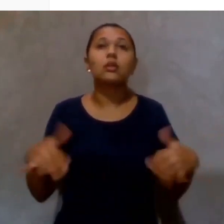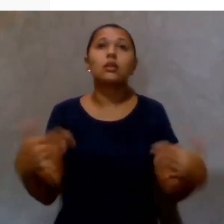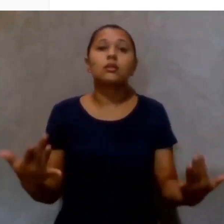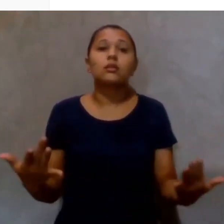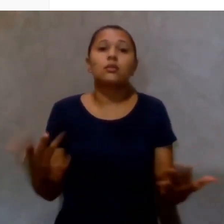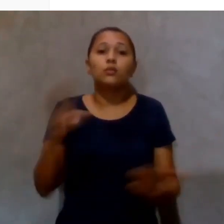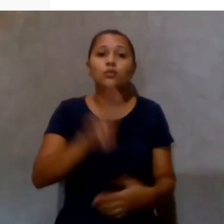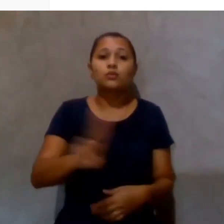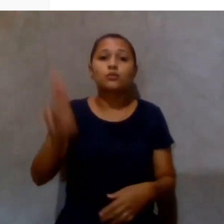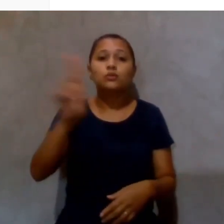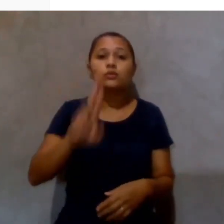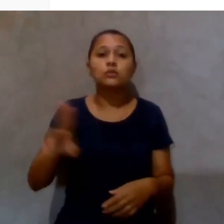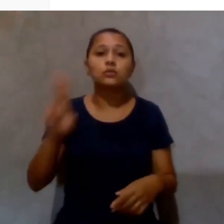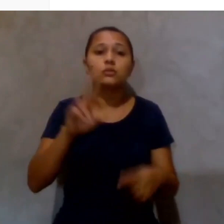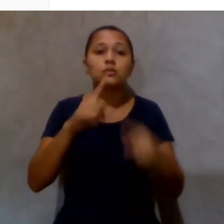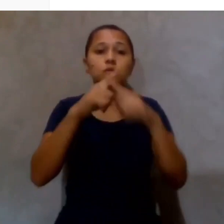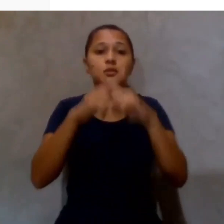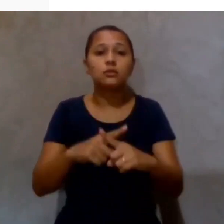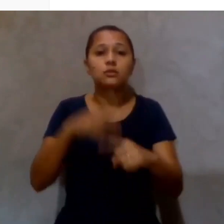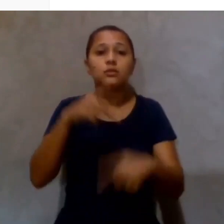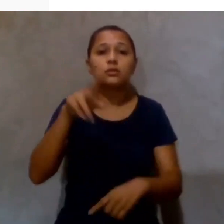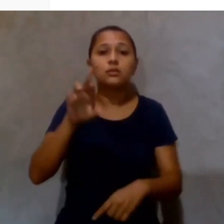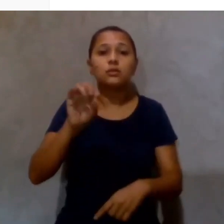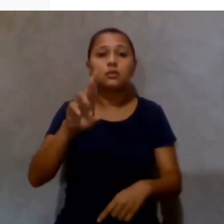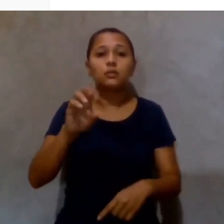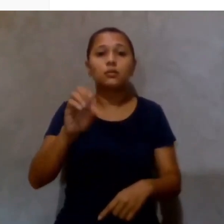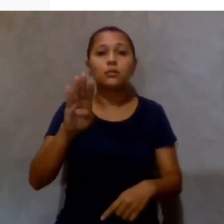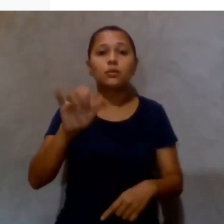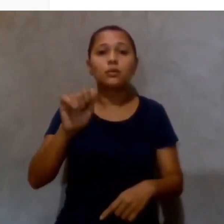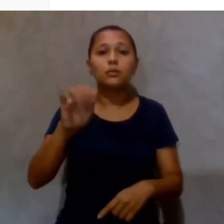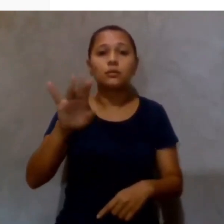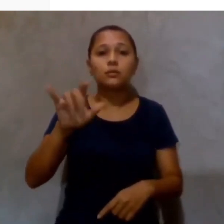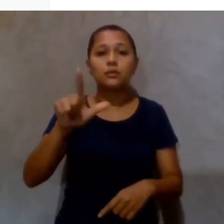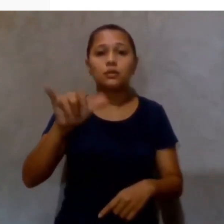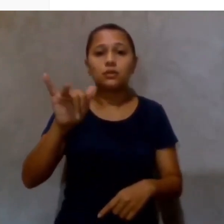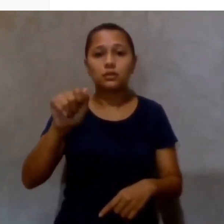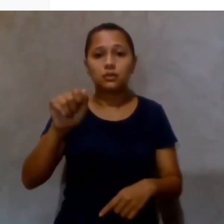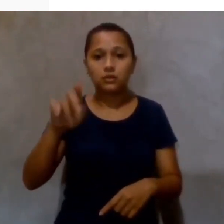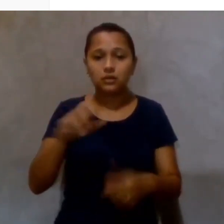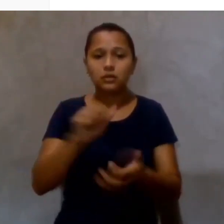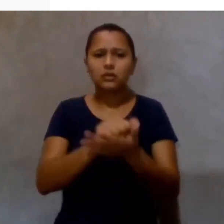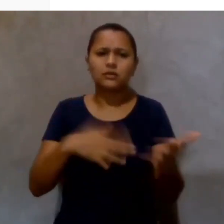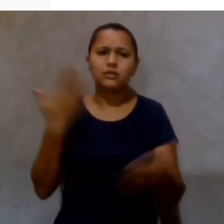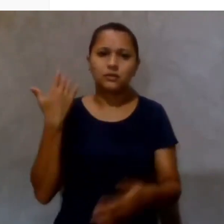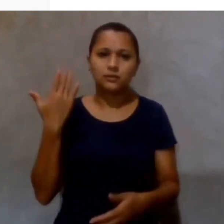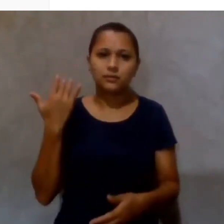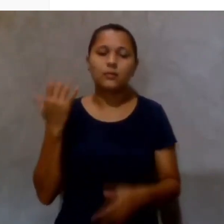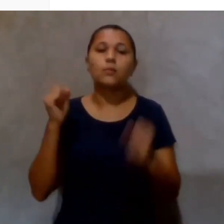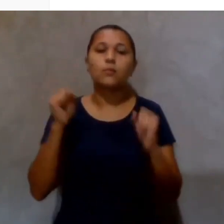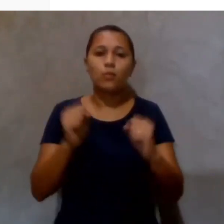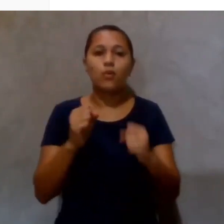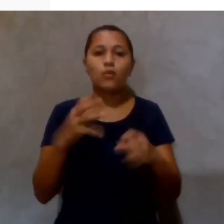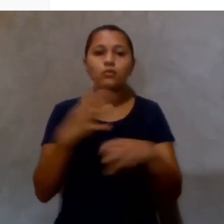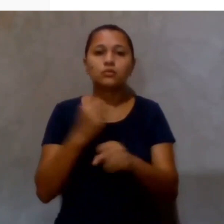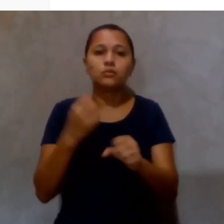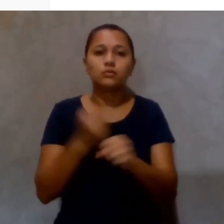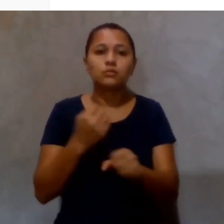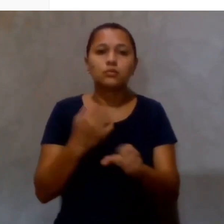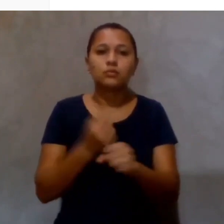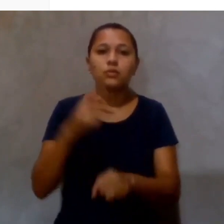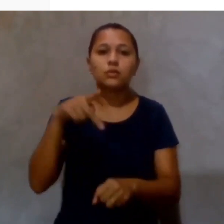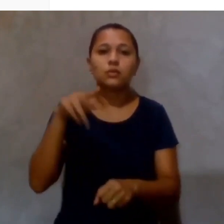utilizando a multiplicação de probabilidade que nós vimos no exercício anterior, a gente pode calcular